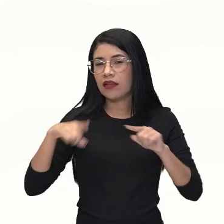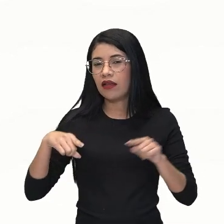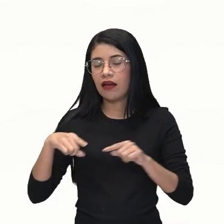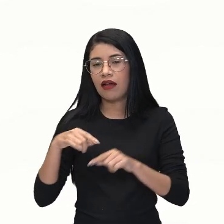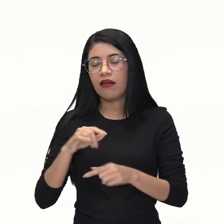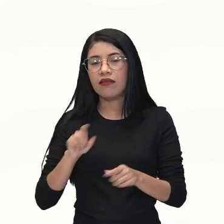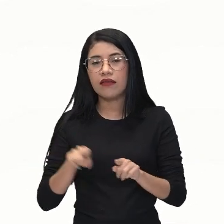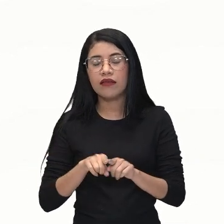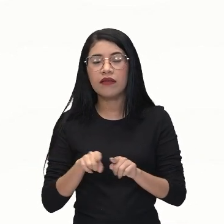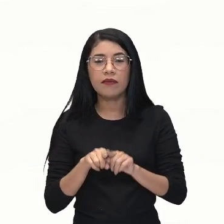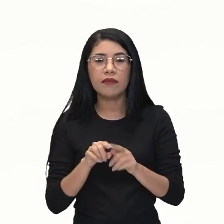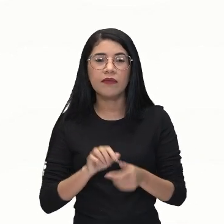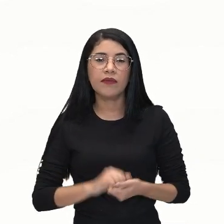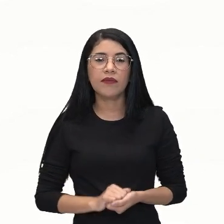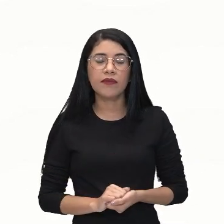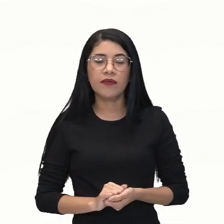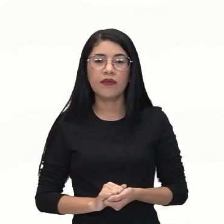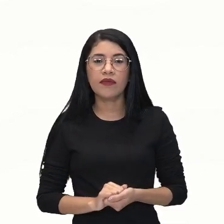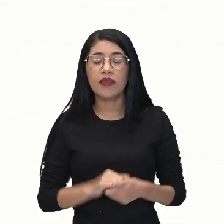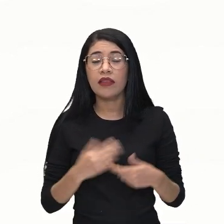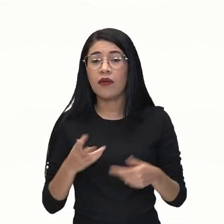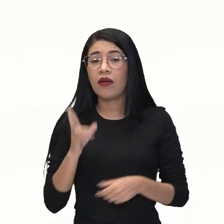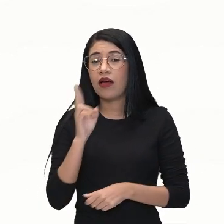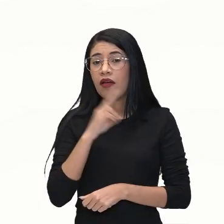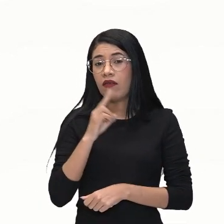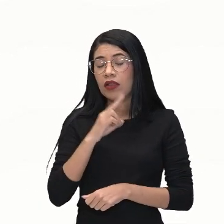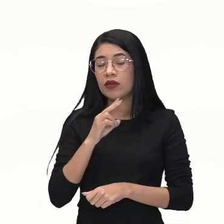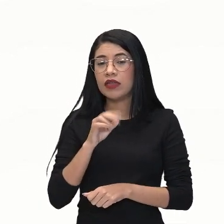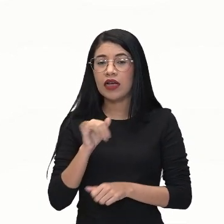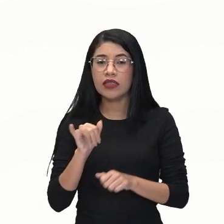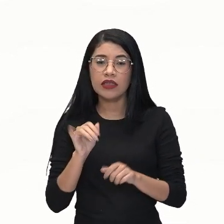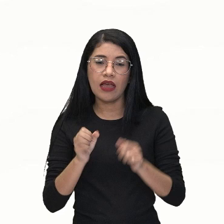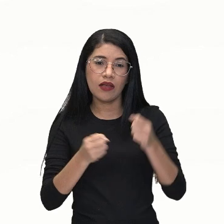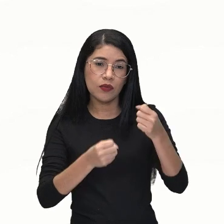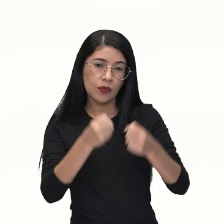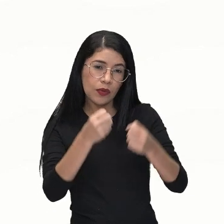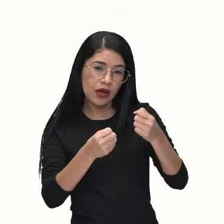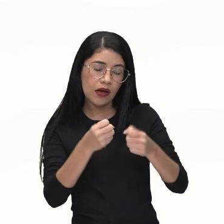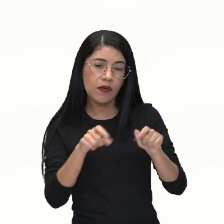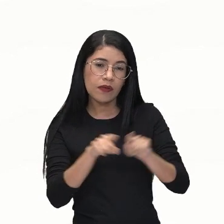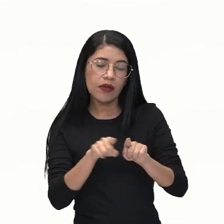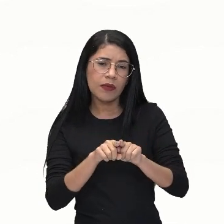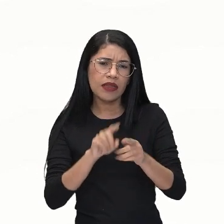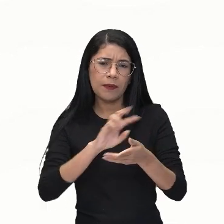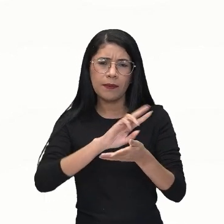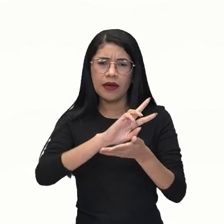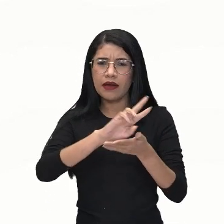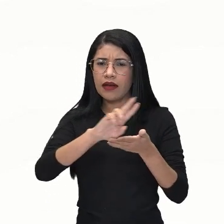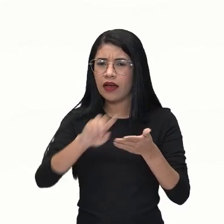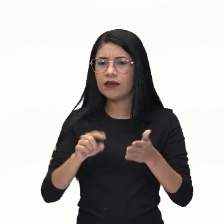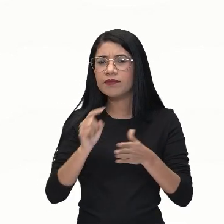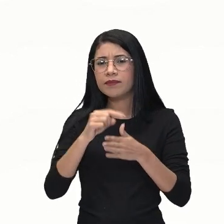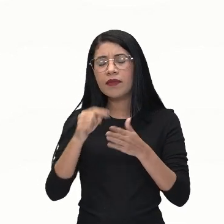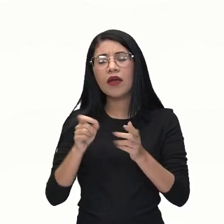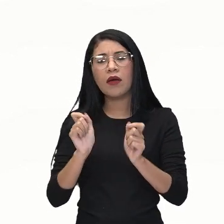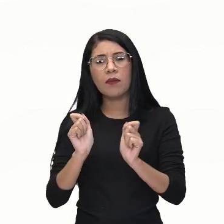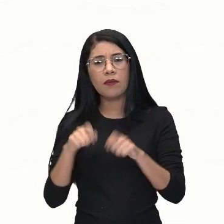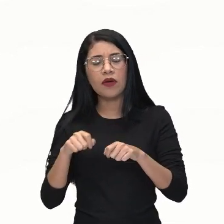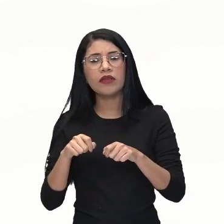bom? Então, a velocidade média de um veículo. Então, tem muita coisa aí que a gente pode classificar